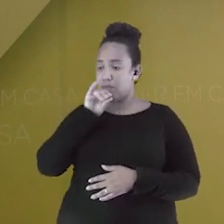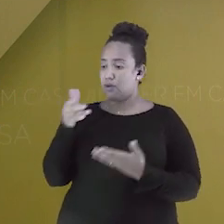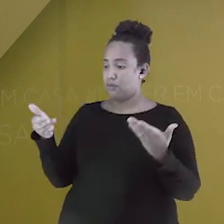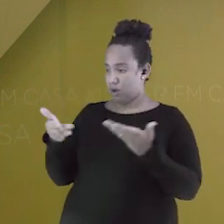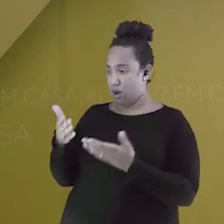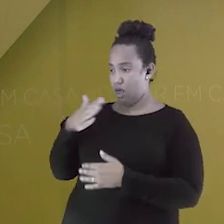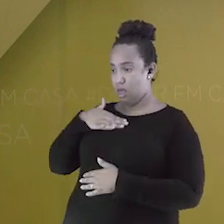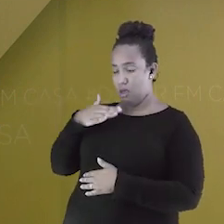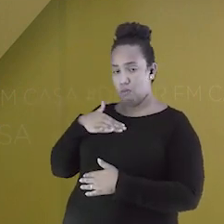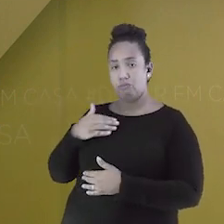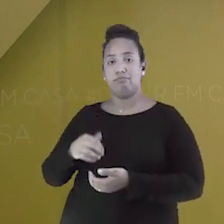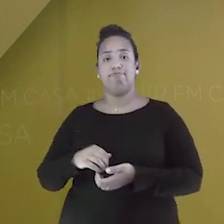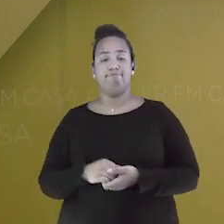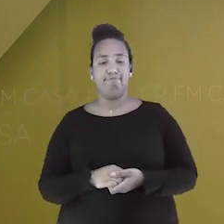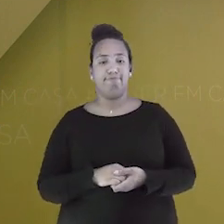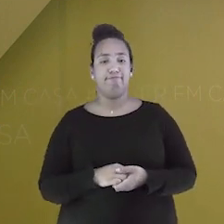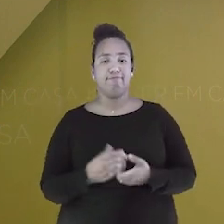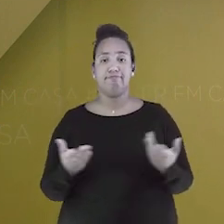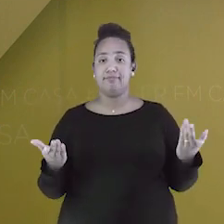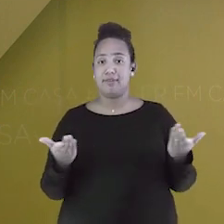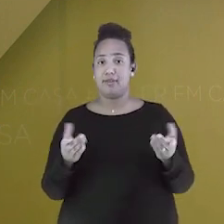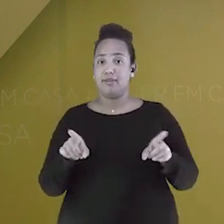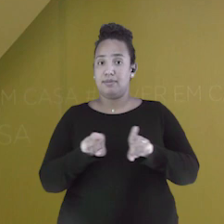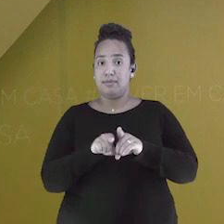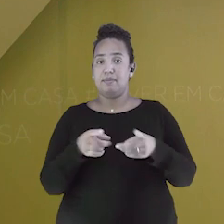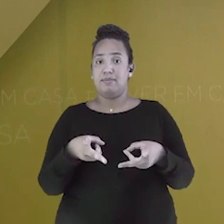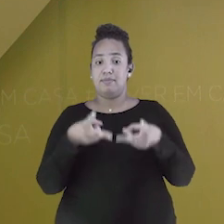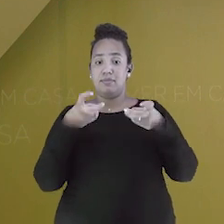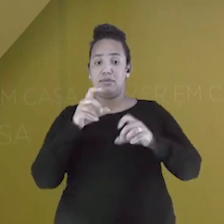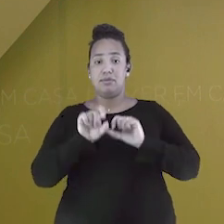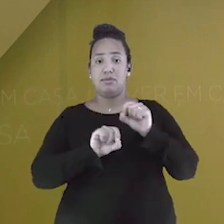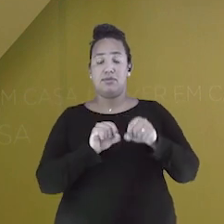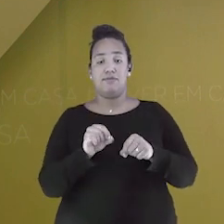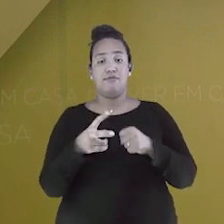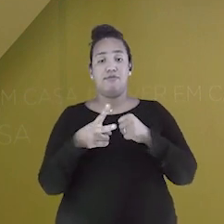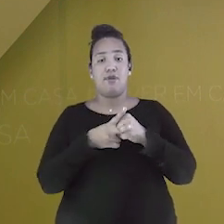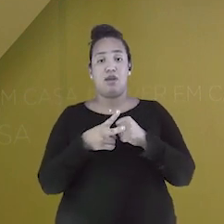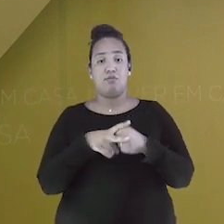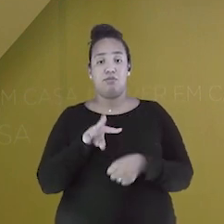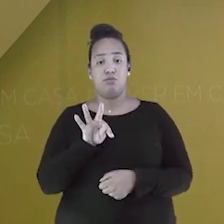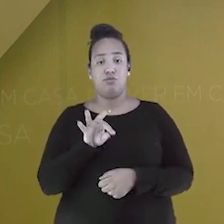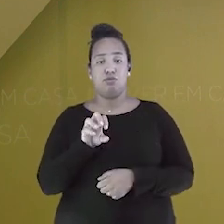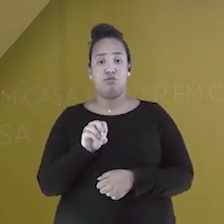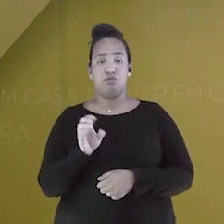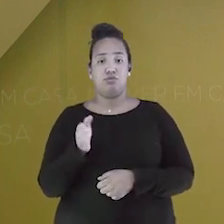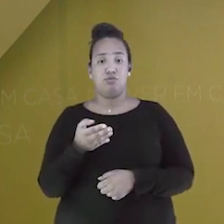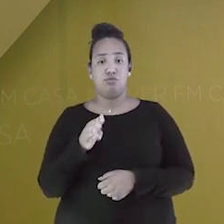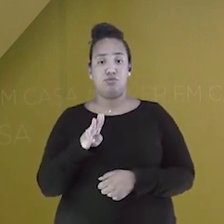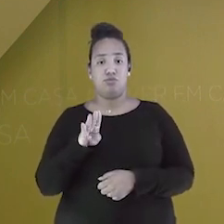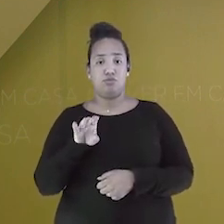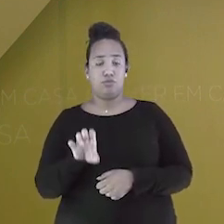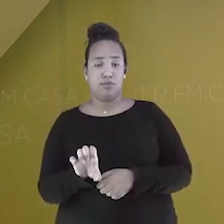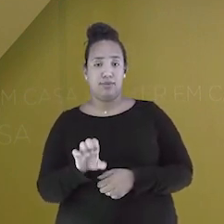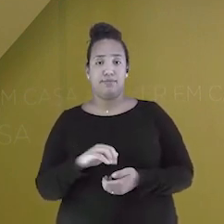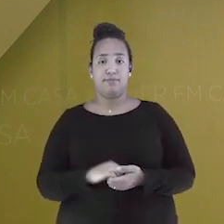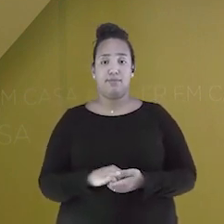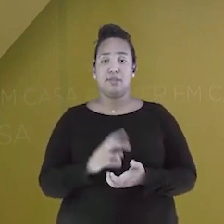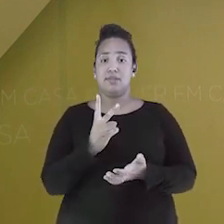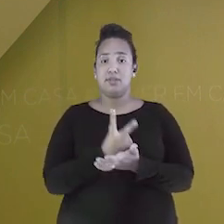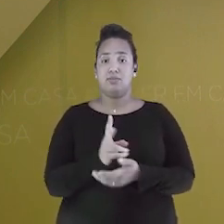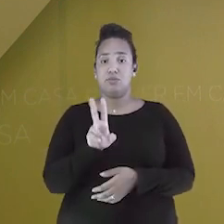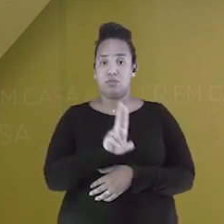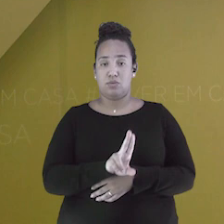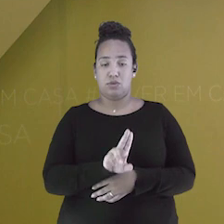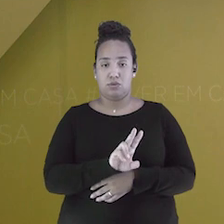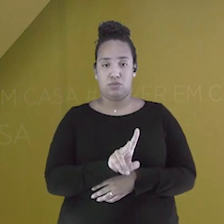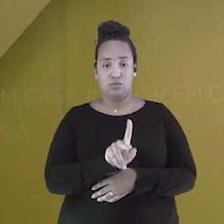turn. Notem também a importância do verbo to be. Os dois vão usar sempre o is e o are. Elas